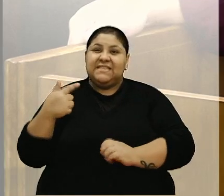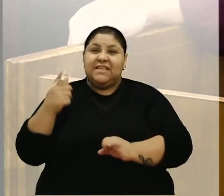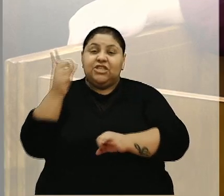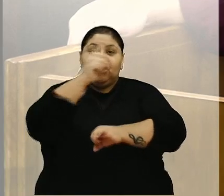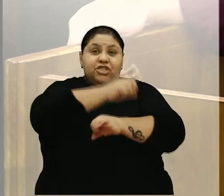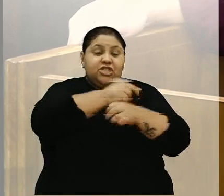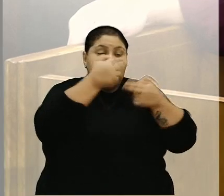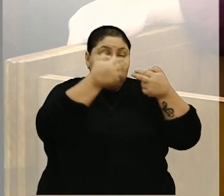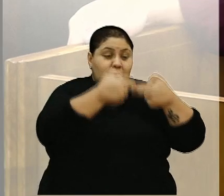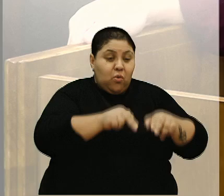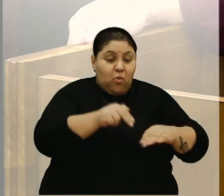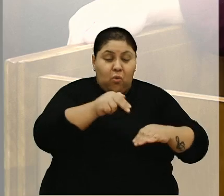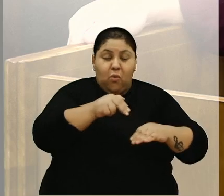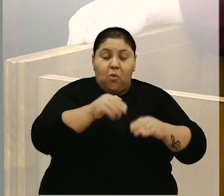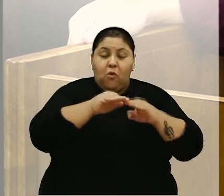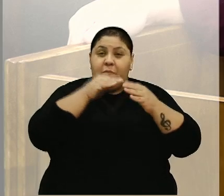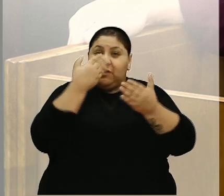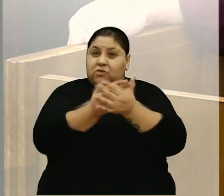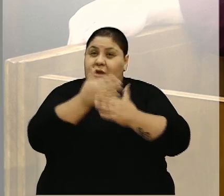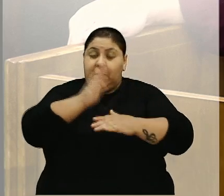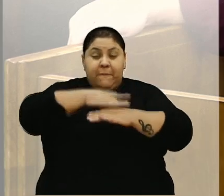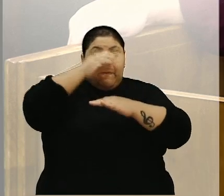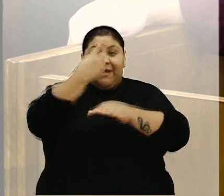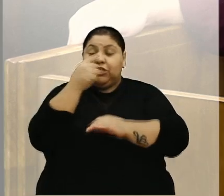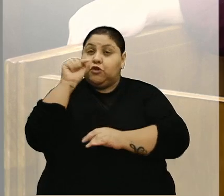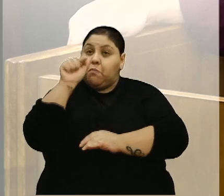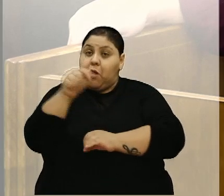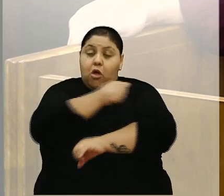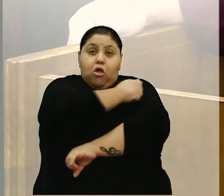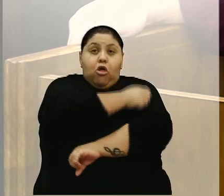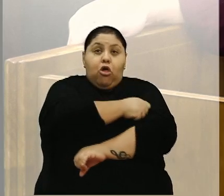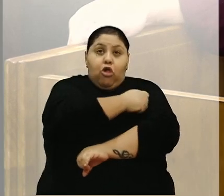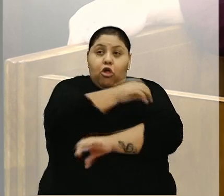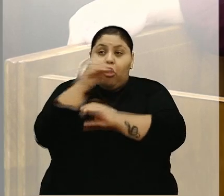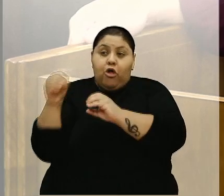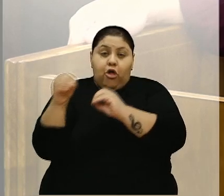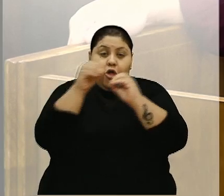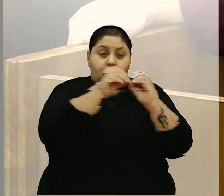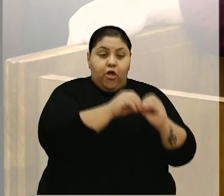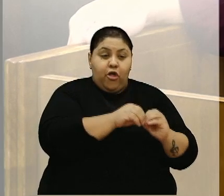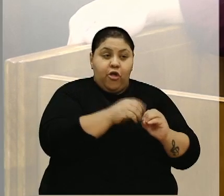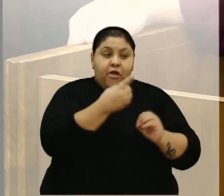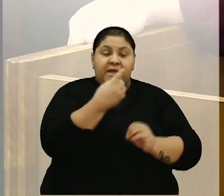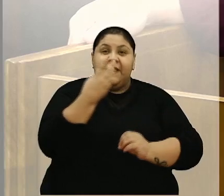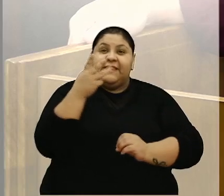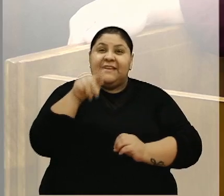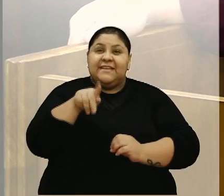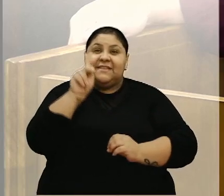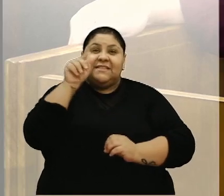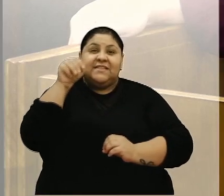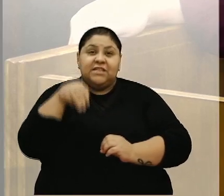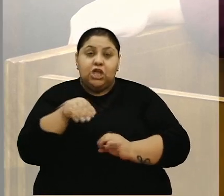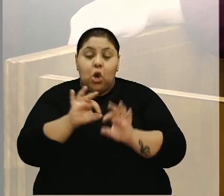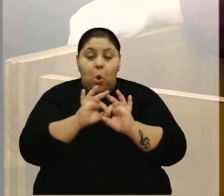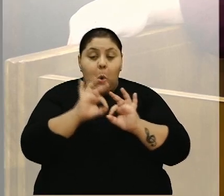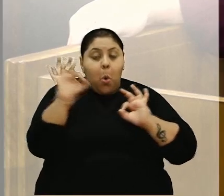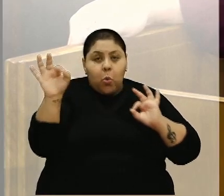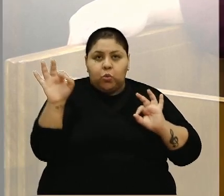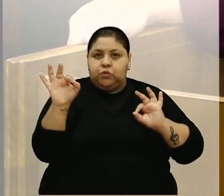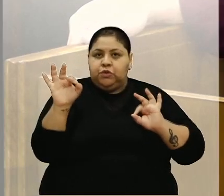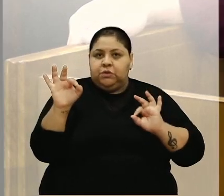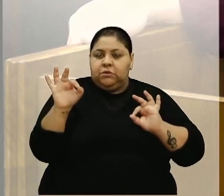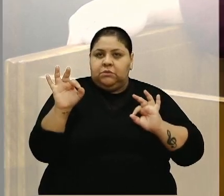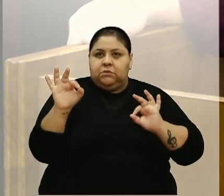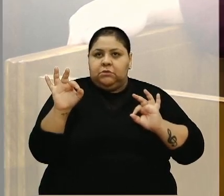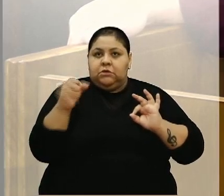alunos, aonde ele tinha que transportar as crianças 13 quilômetros longe da onde era